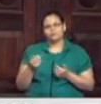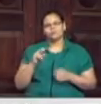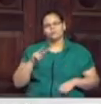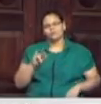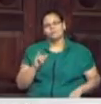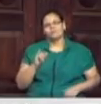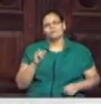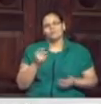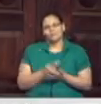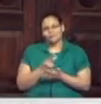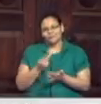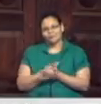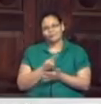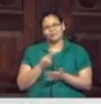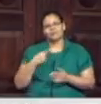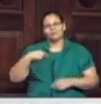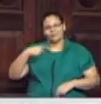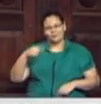muitos